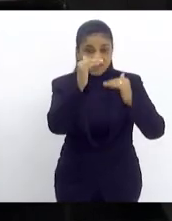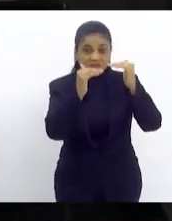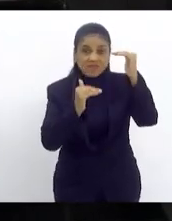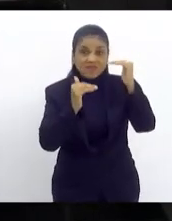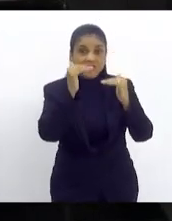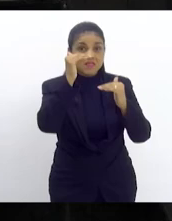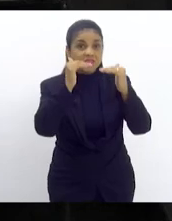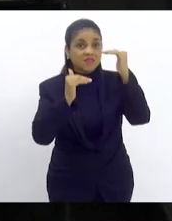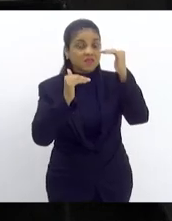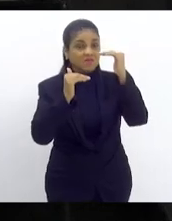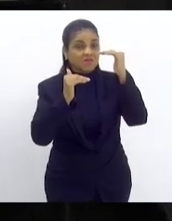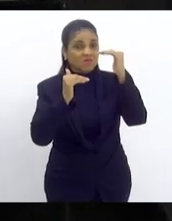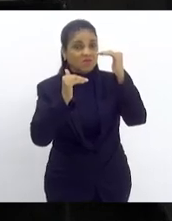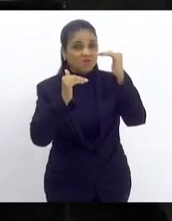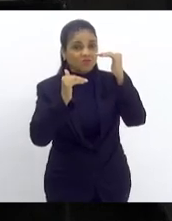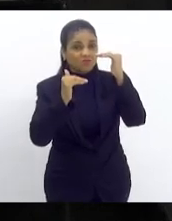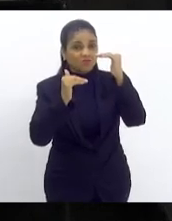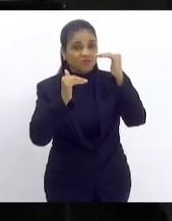carreira